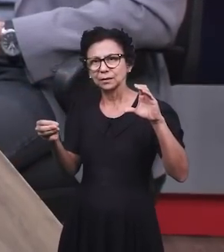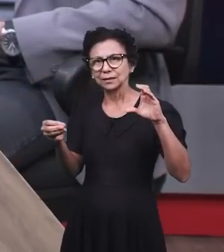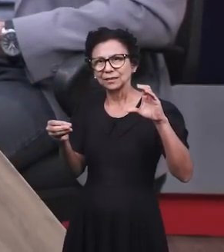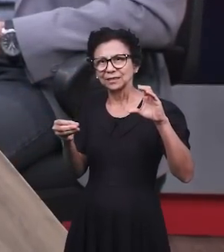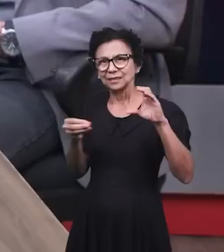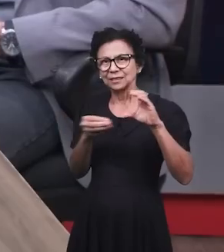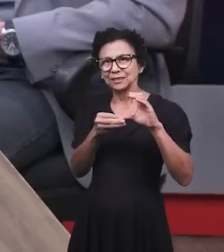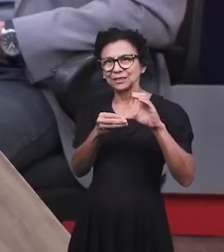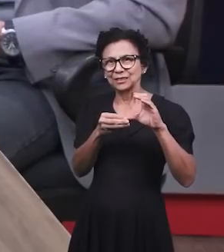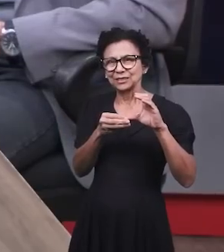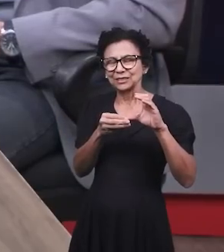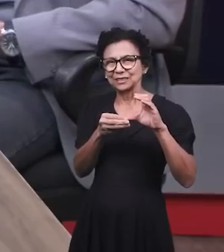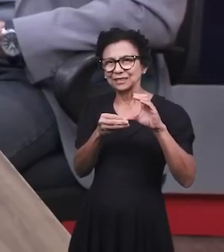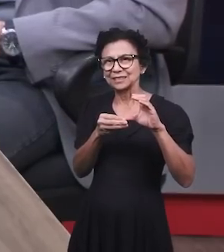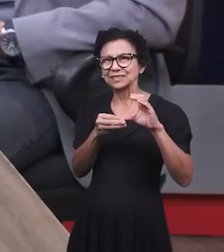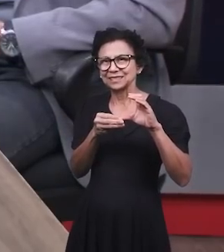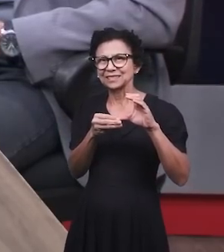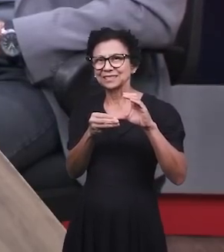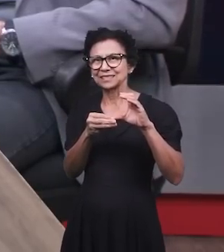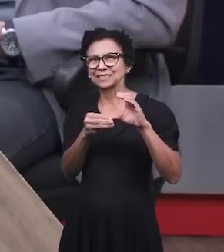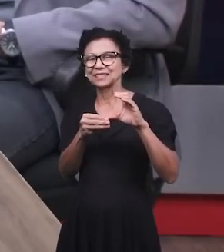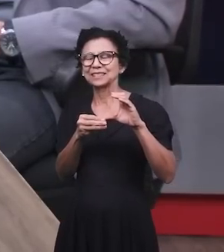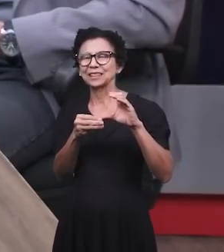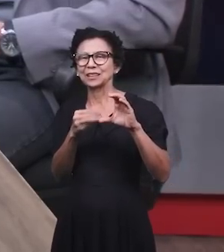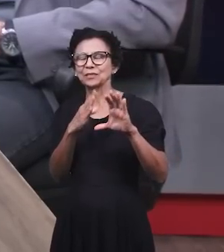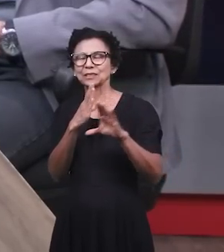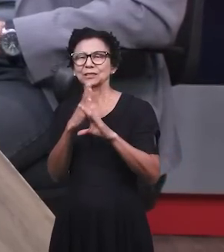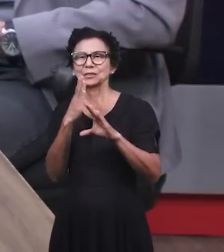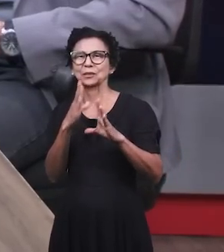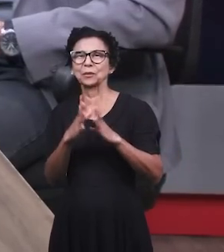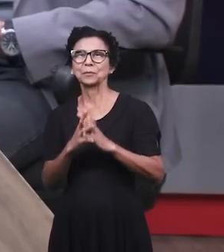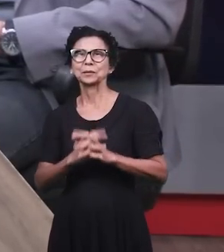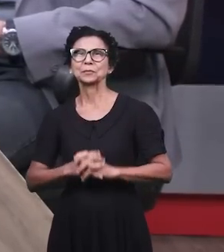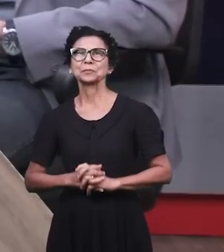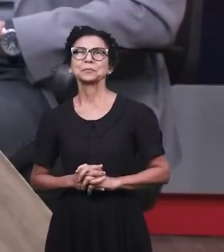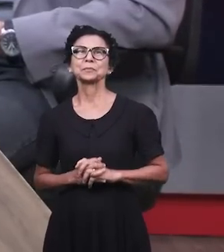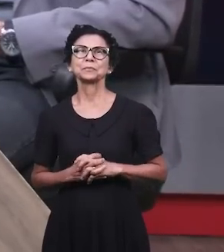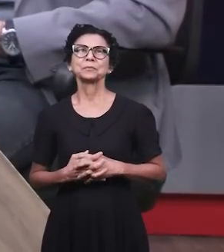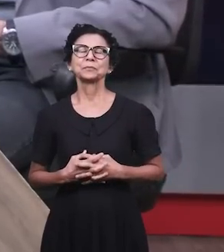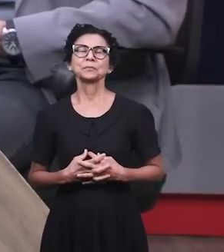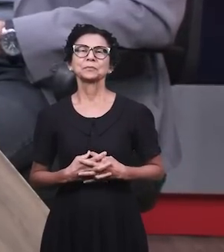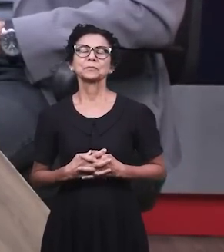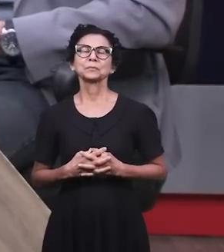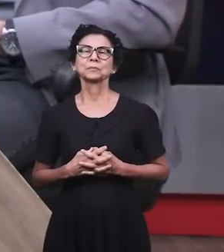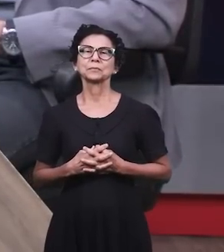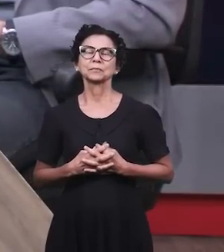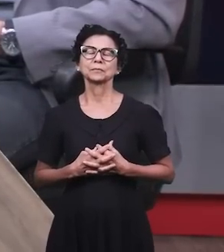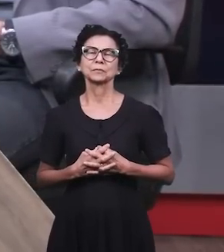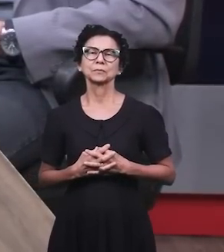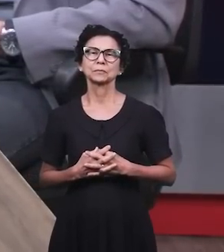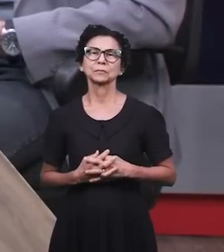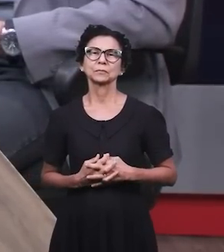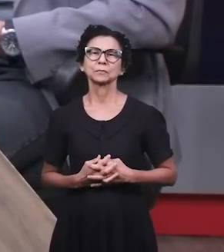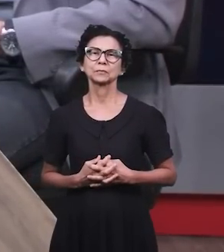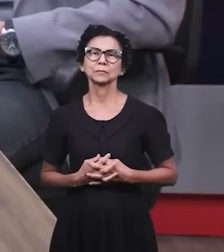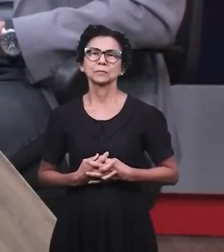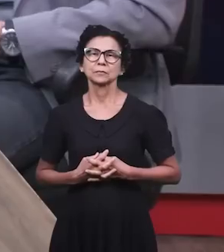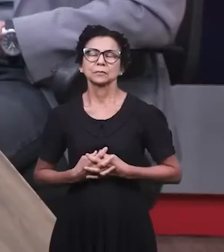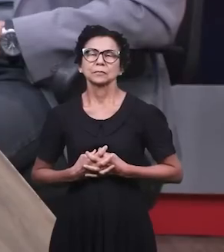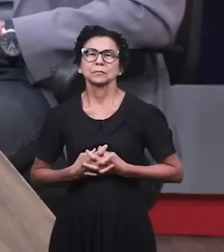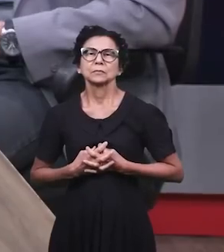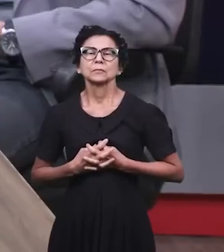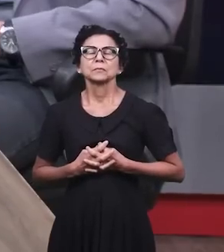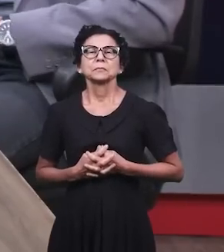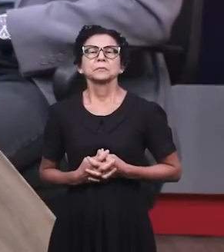Sim. Basta deslocar 3 letras atrás, a mensagem ela é desvendada, né? Outro exemplo também,